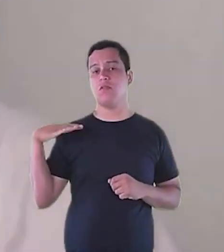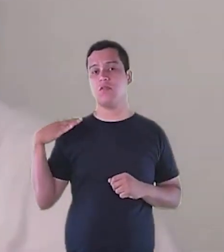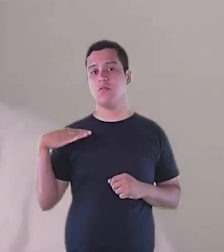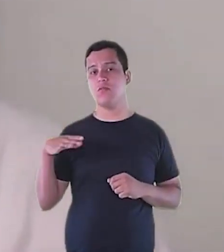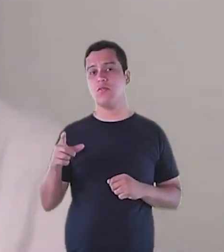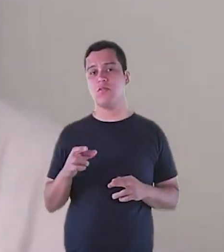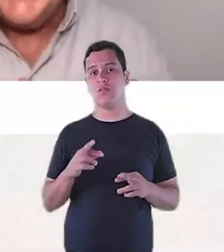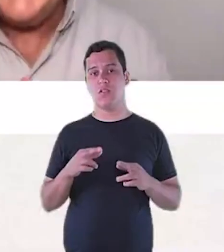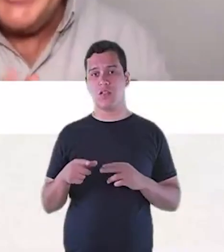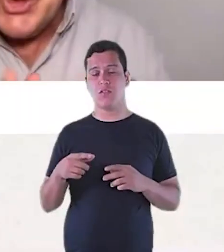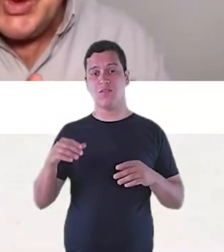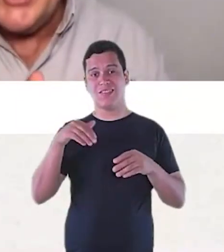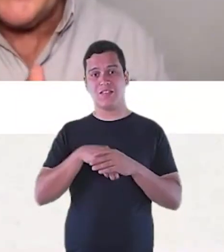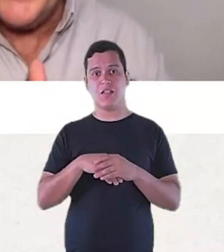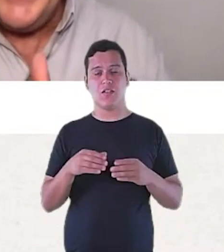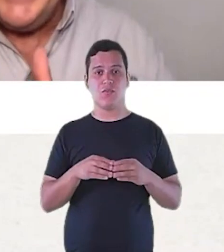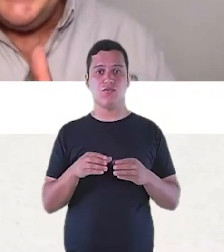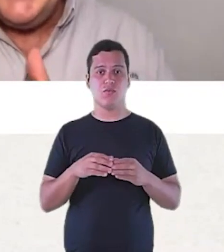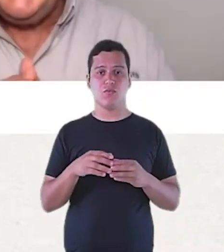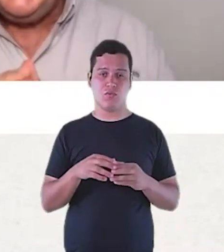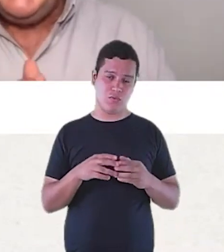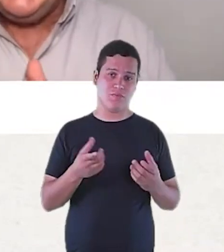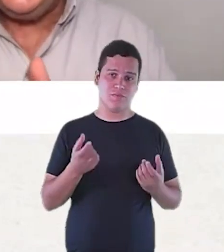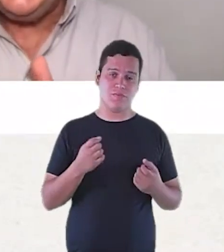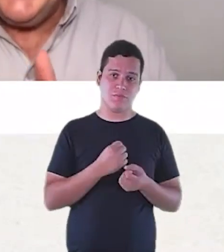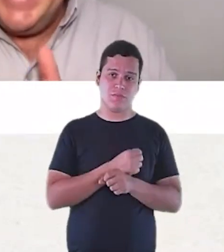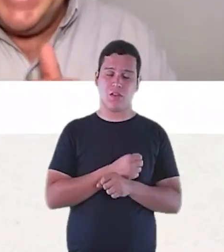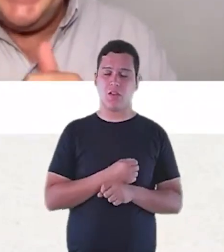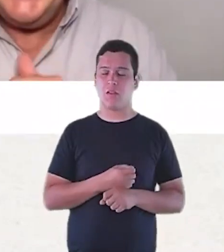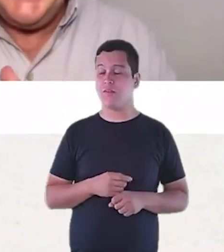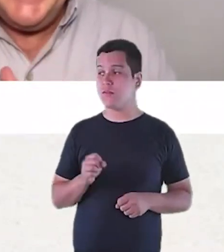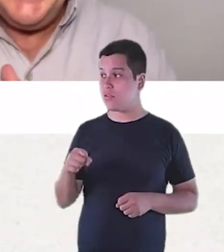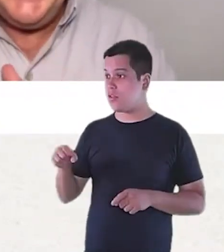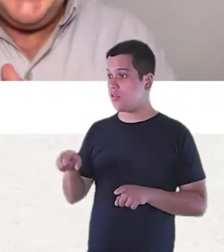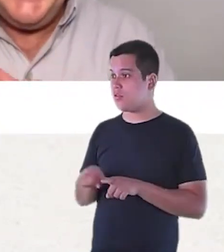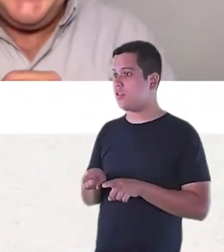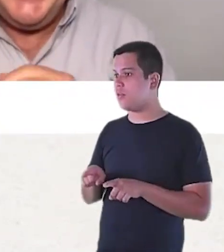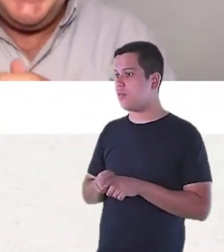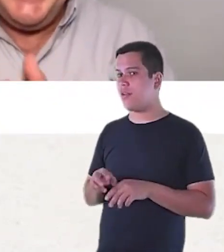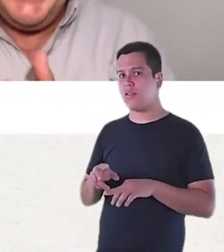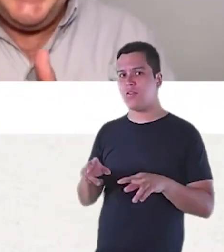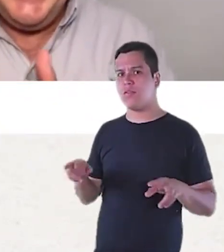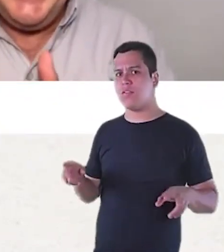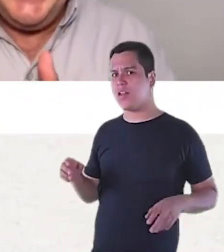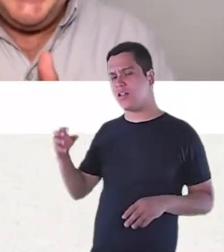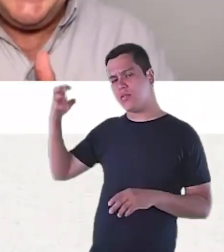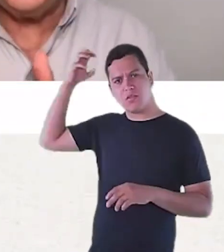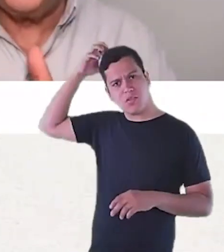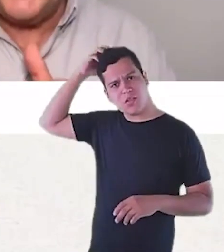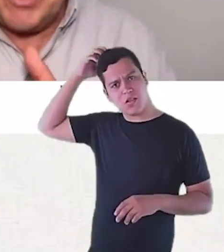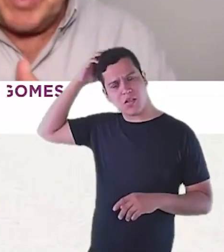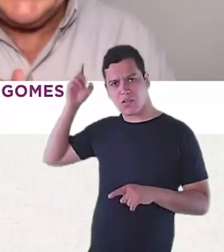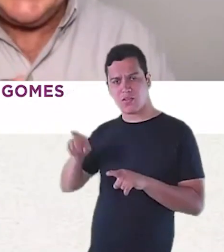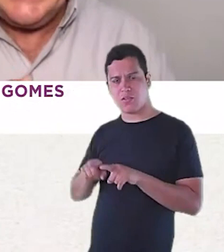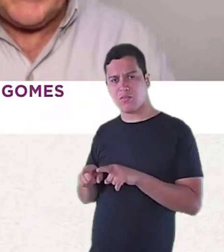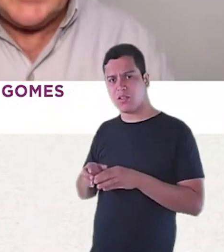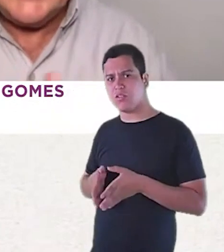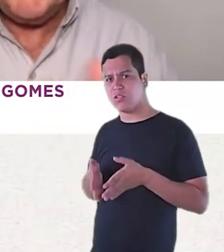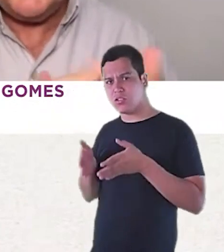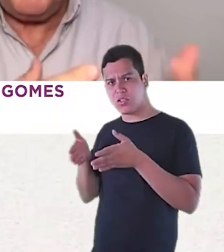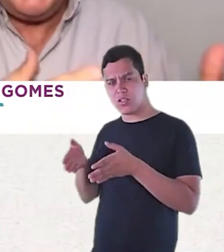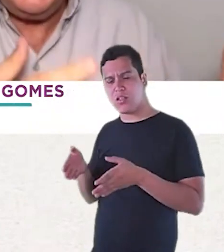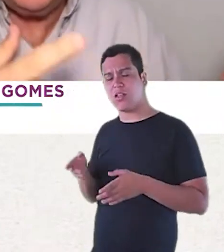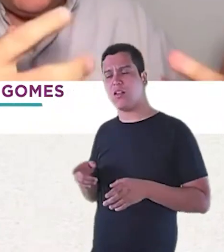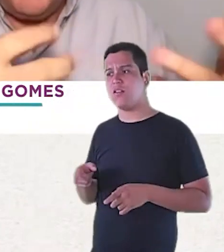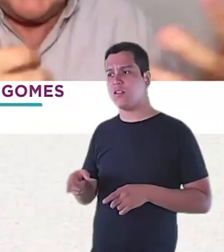religioso rivalidade. Também, os reis que chegavam aqui, eram reis, eram também muito respeitados. Muito respeitados,